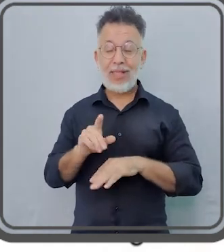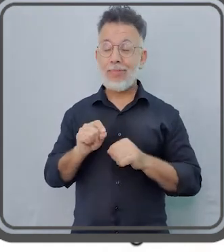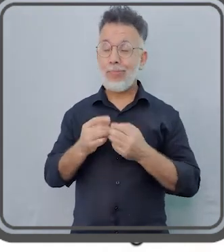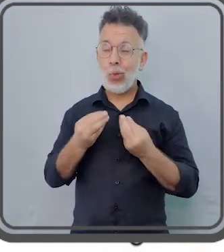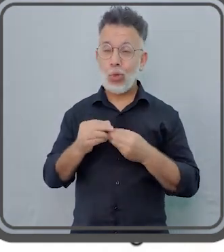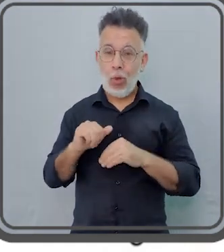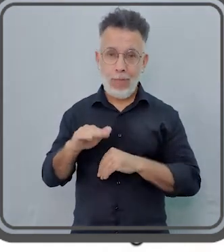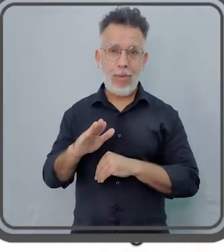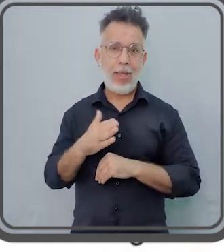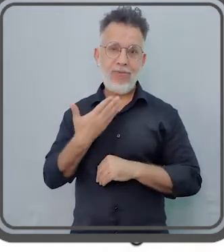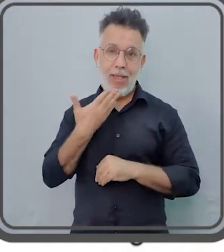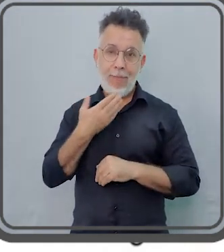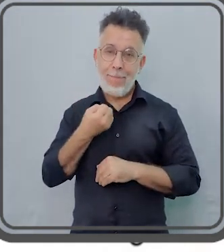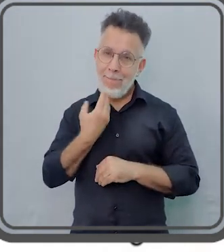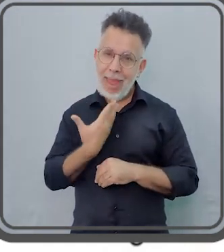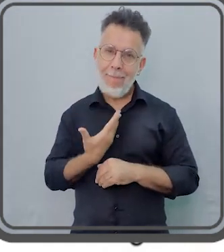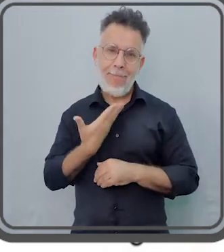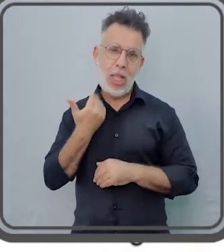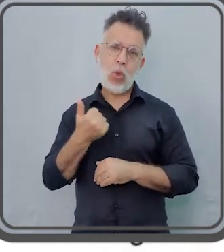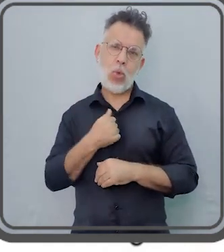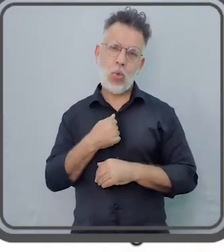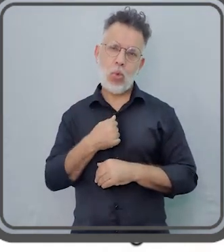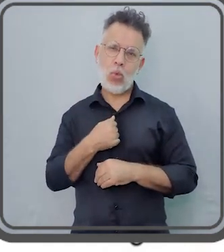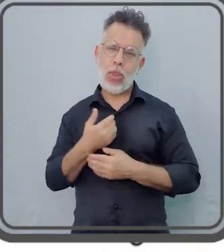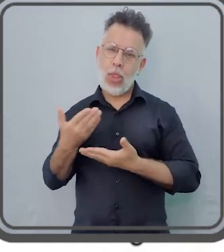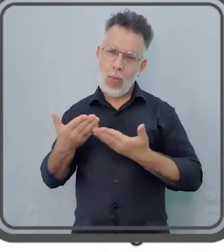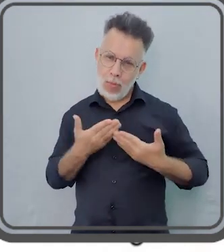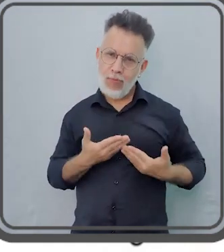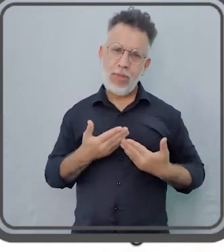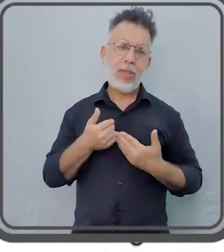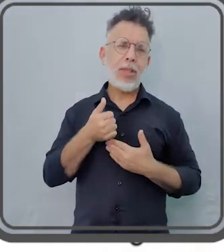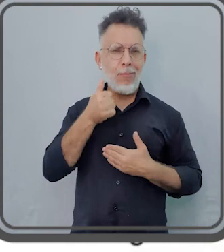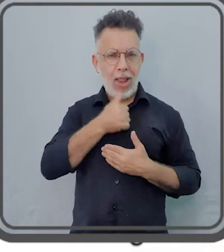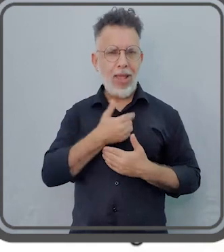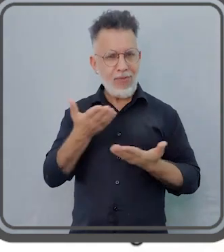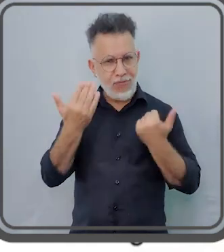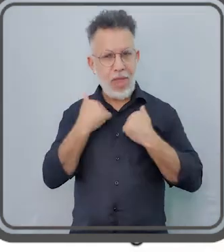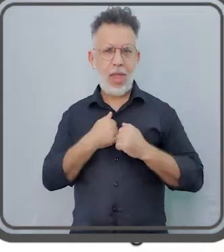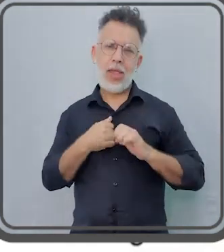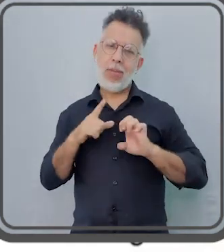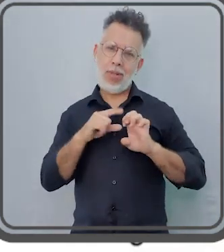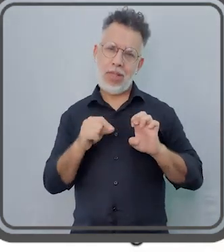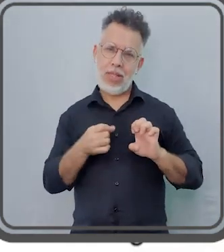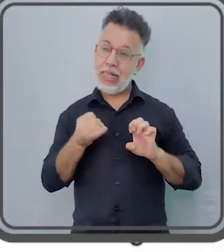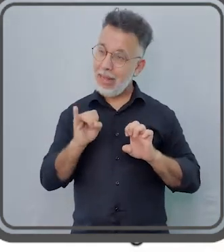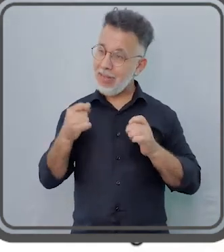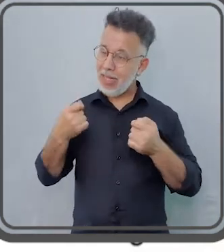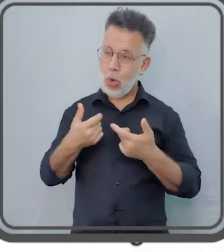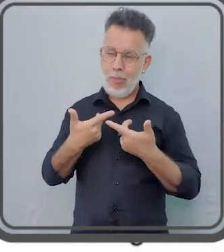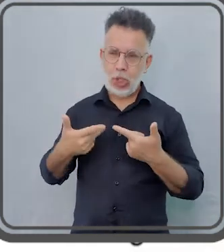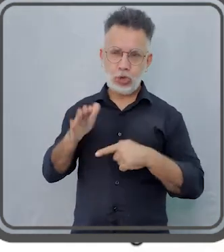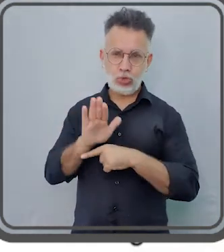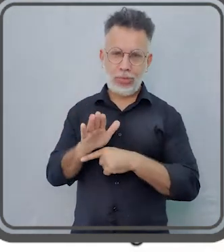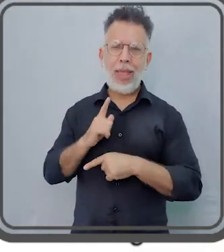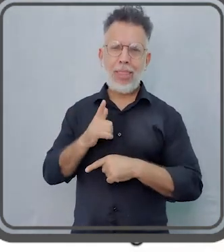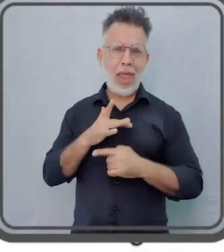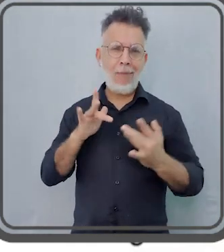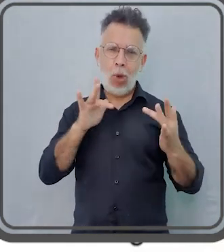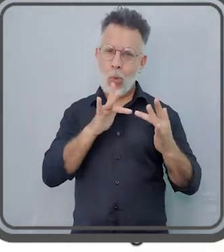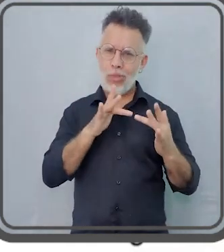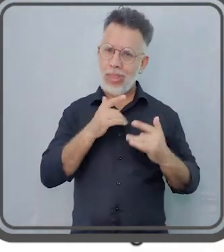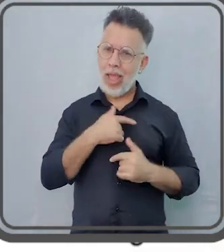gente acha, então acho que se for um convite, mulheres empreendam, e se precisar de alguma ajuda, tem meus contatos, eu também dou muita mentoria,